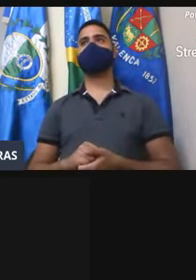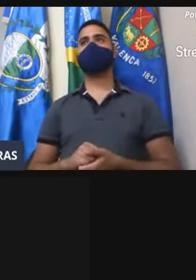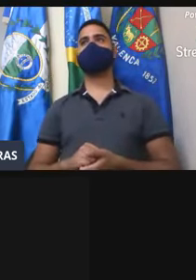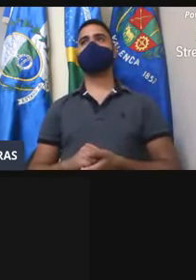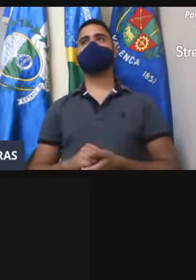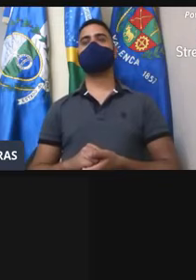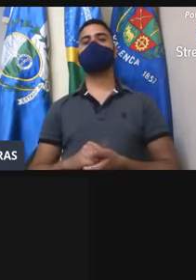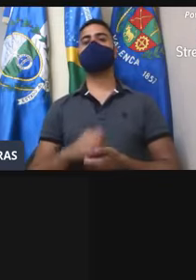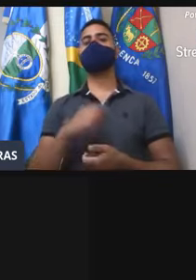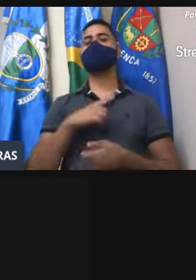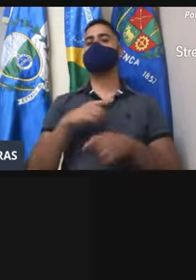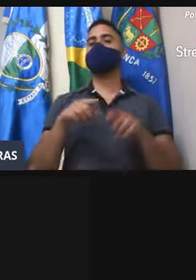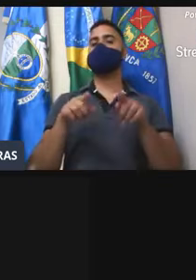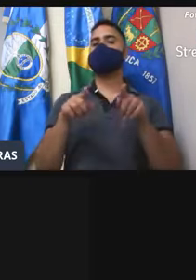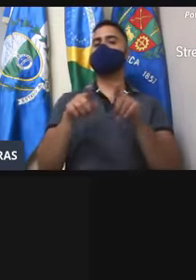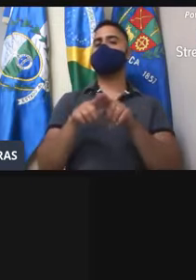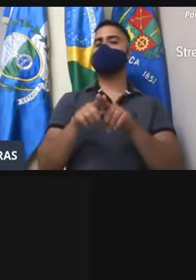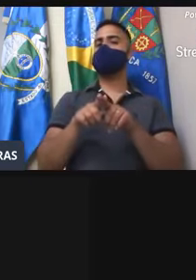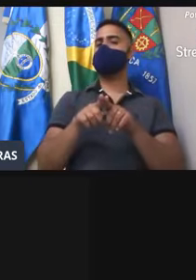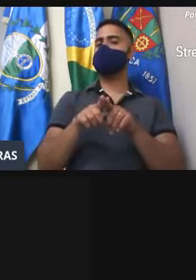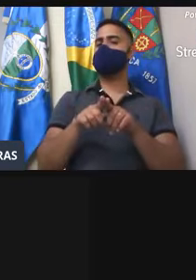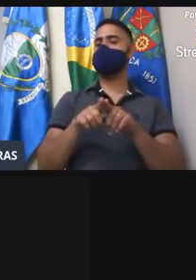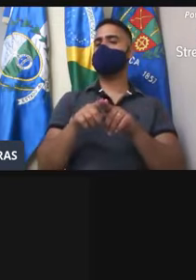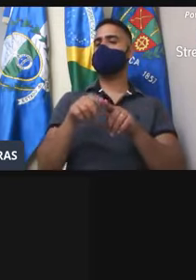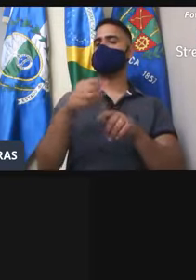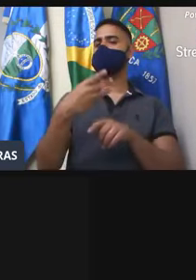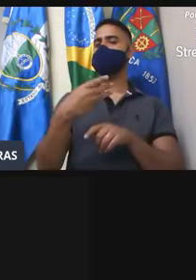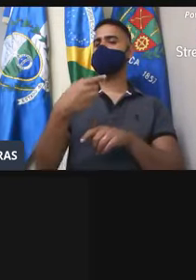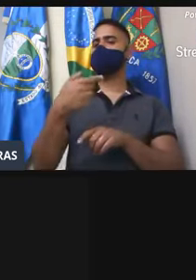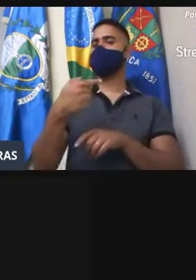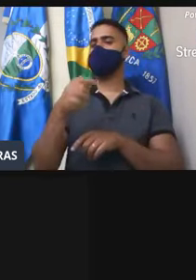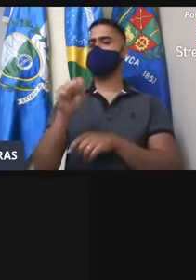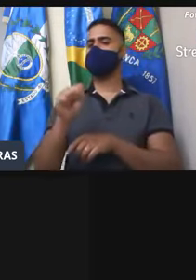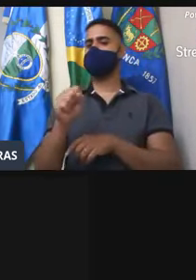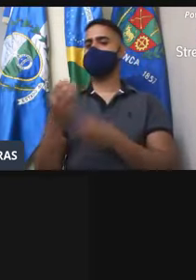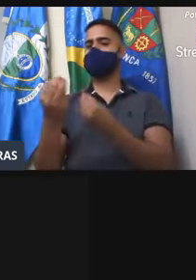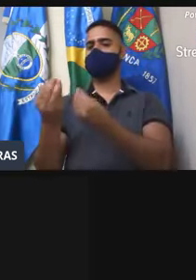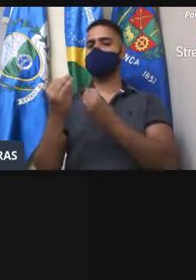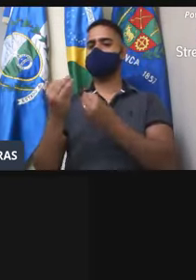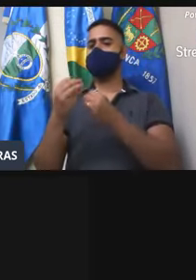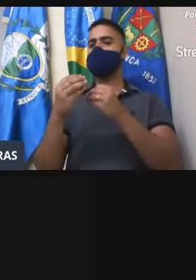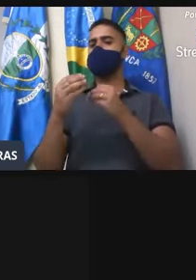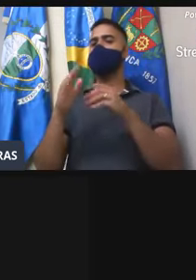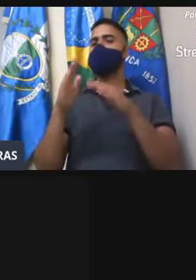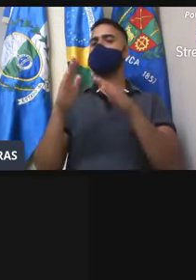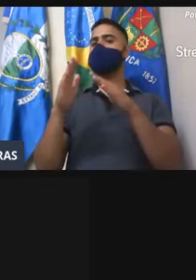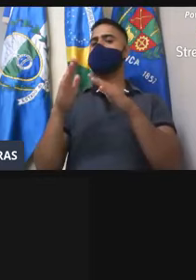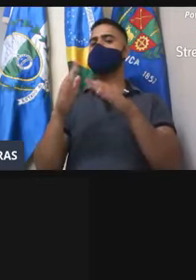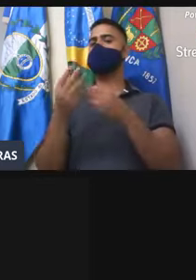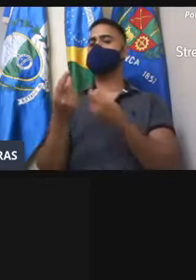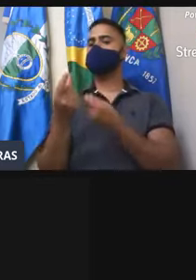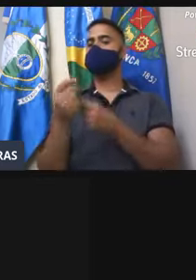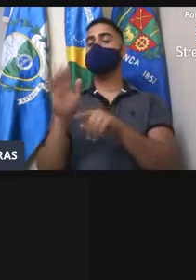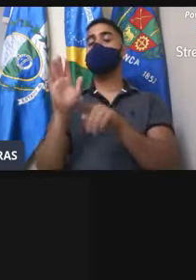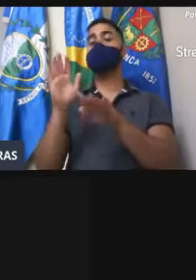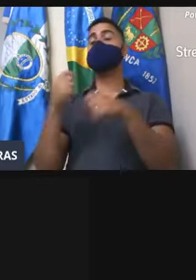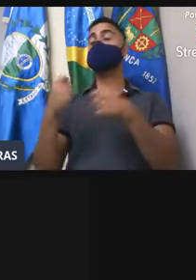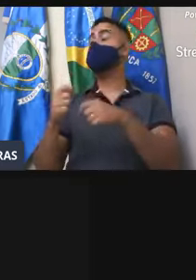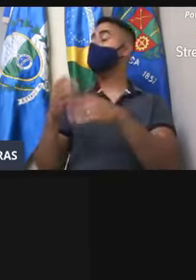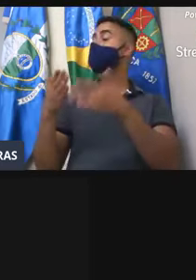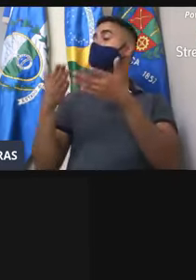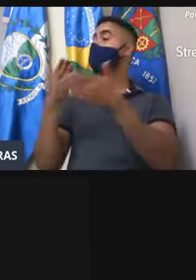E temos a portaria 378 também, que recebemos verba, mas que depende dos senhores